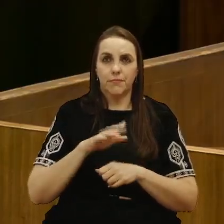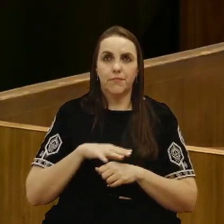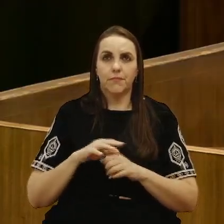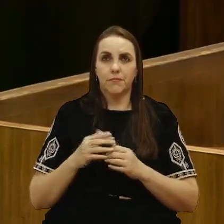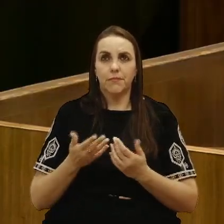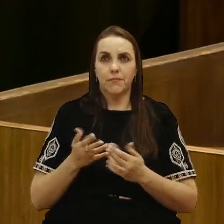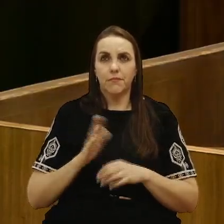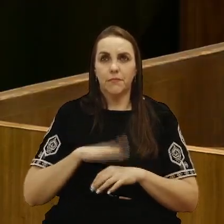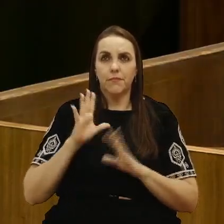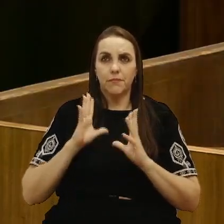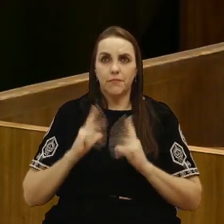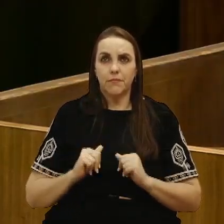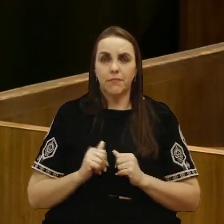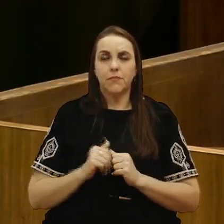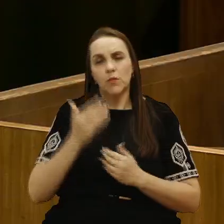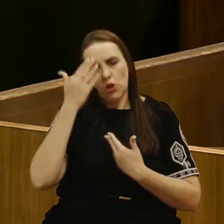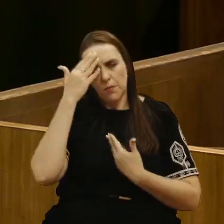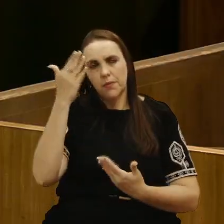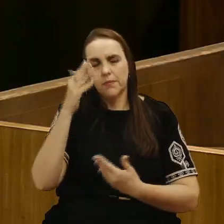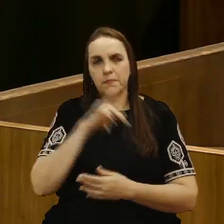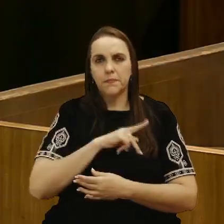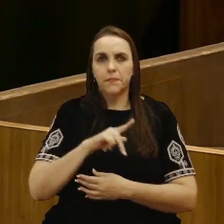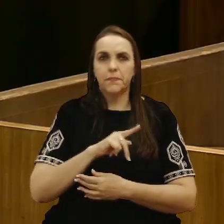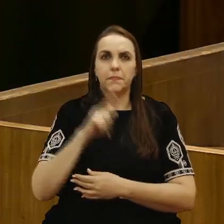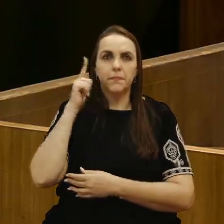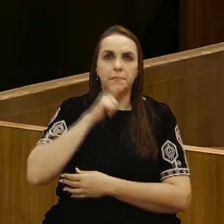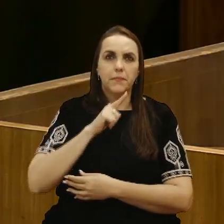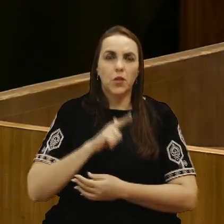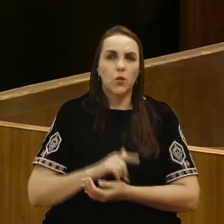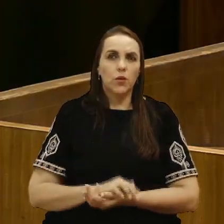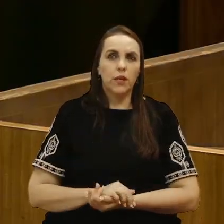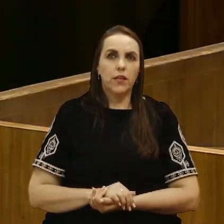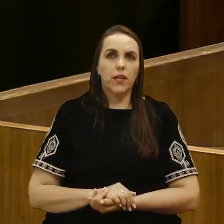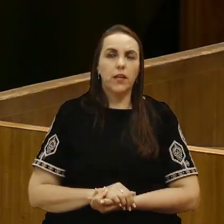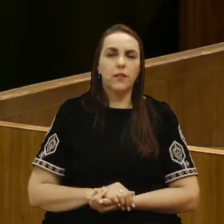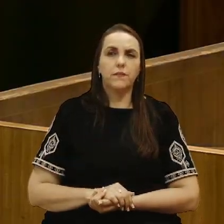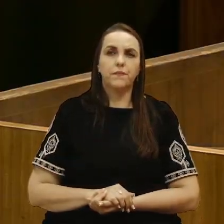Obrigado, senhor presidente Lucas. Obrigado a todos pelos apartes. Obrigado,